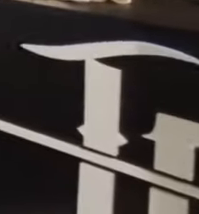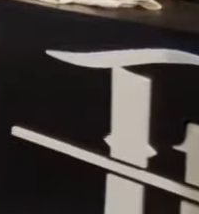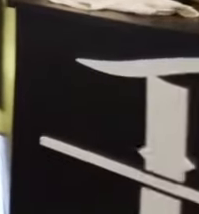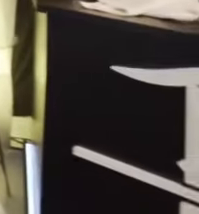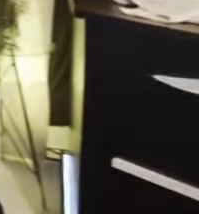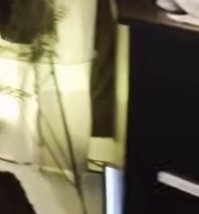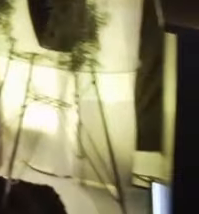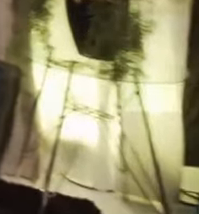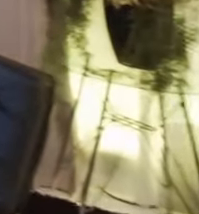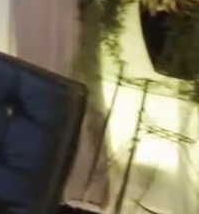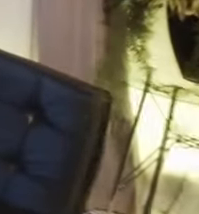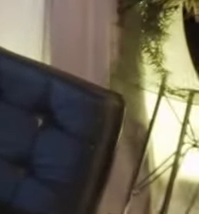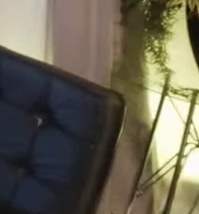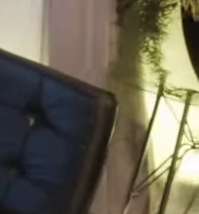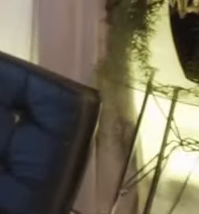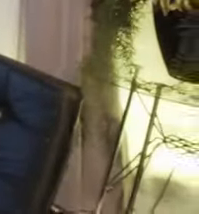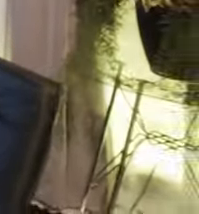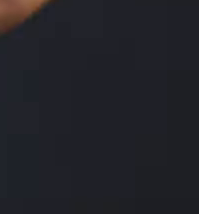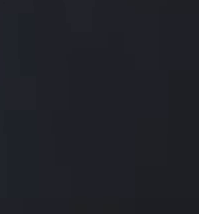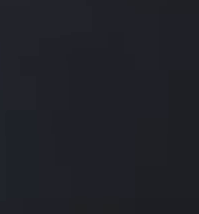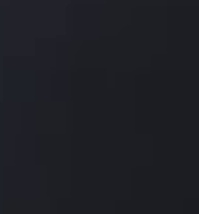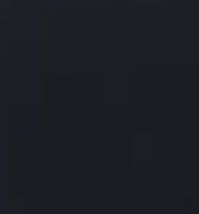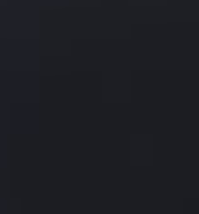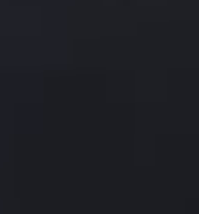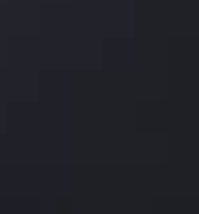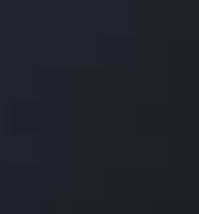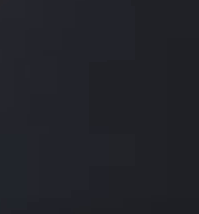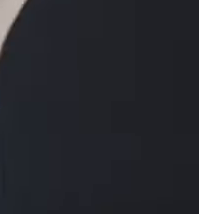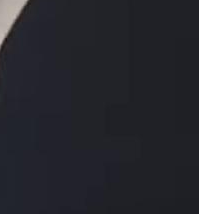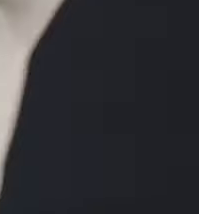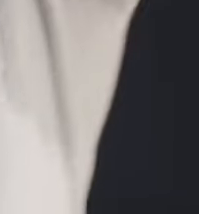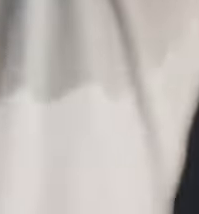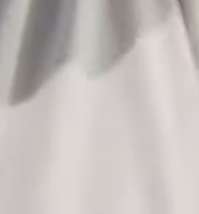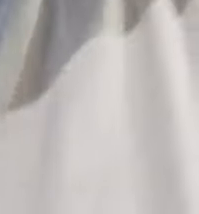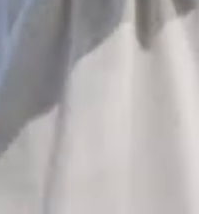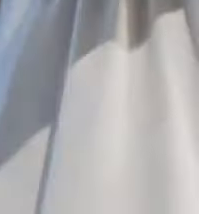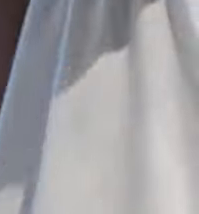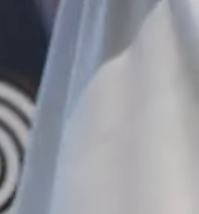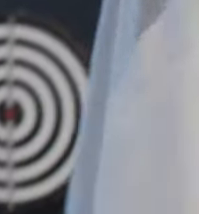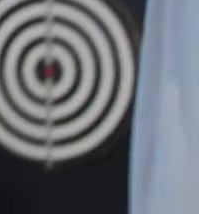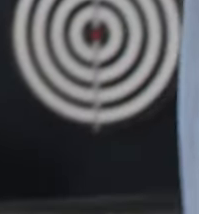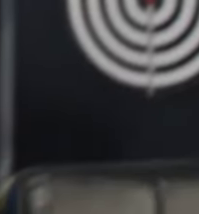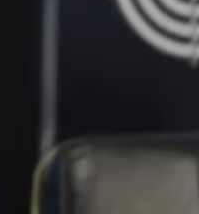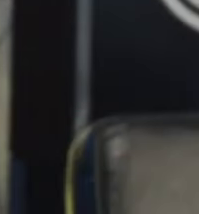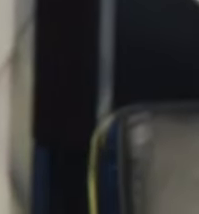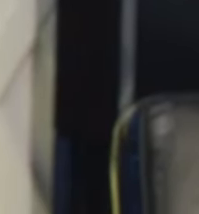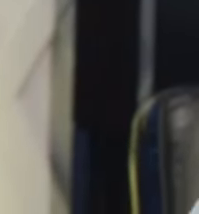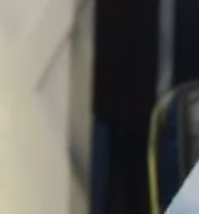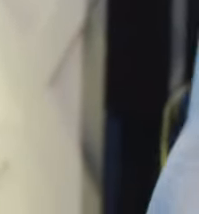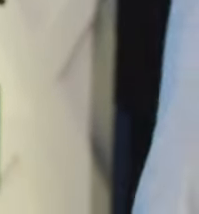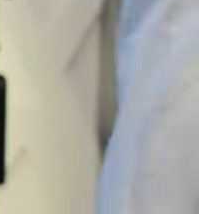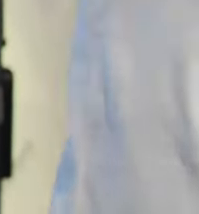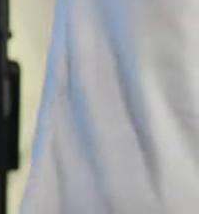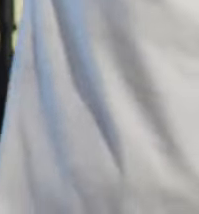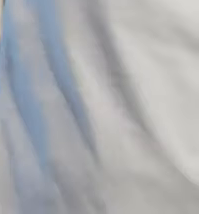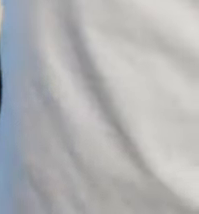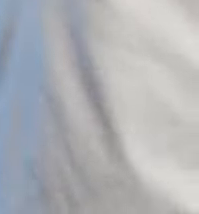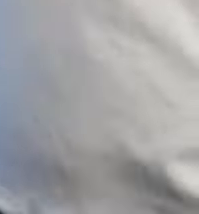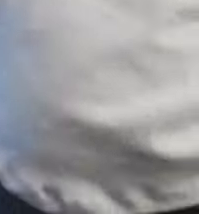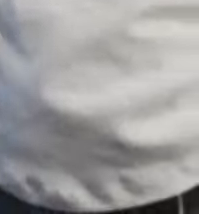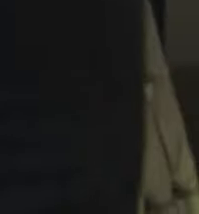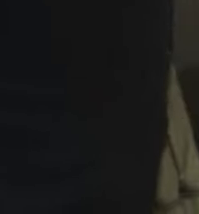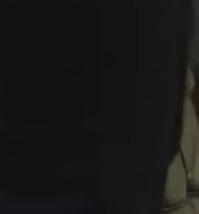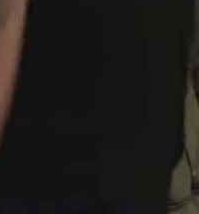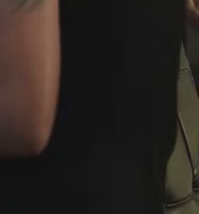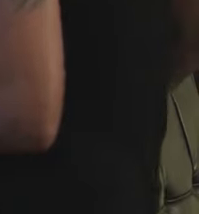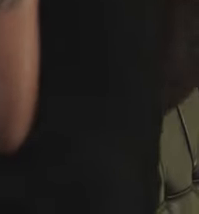nem se vai dar certo. O quê, mano? O que você tá inventando aí, sim, mano? Roy, Roy. Agora vai sentar vamos... aí de novo. Agora